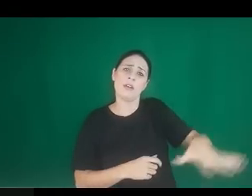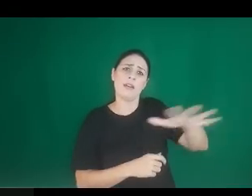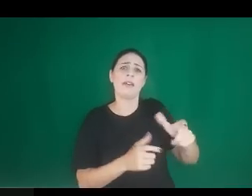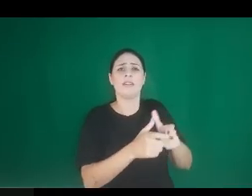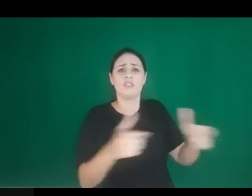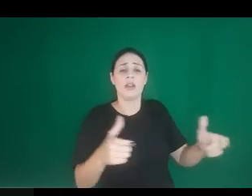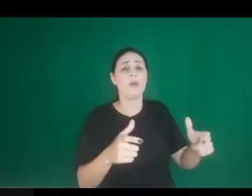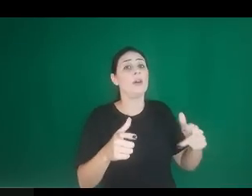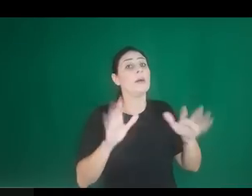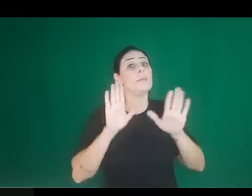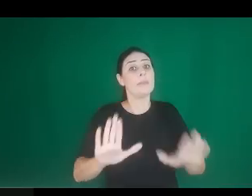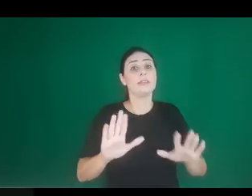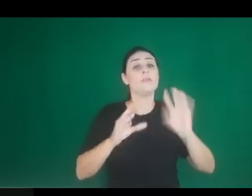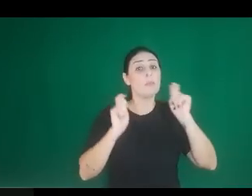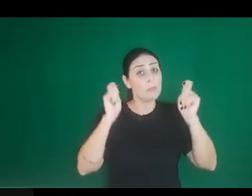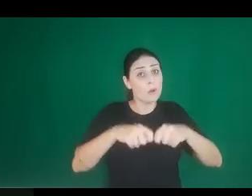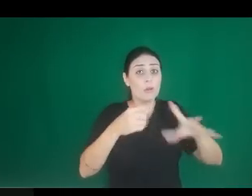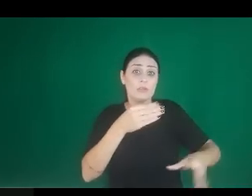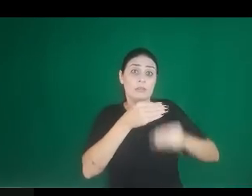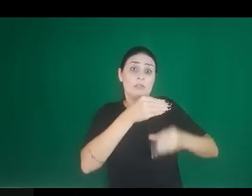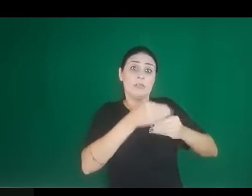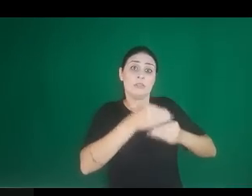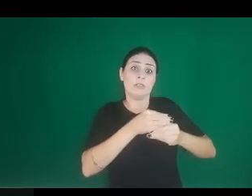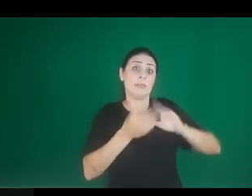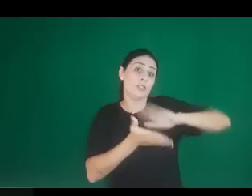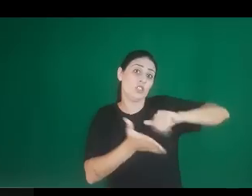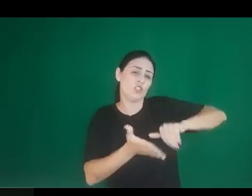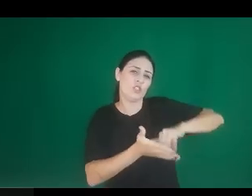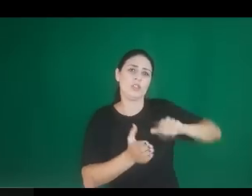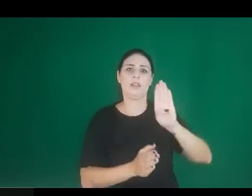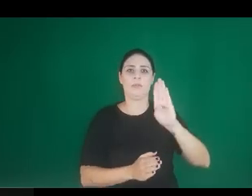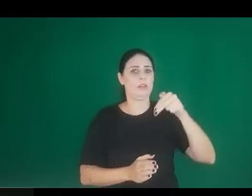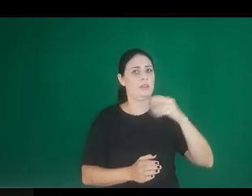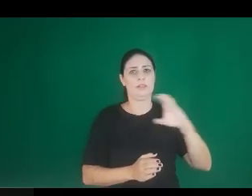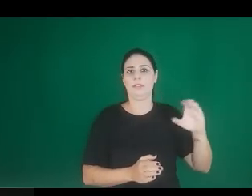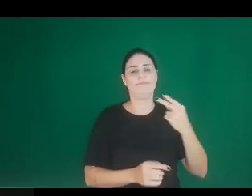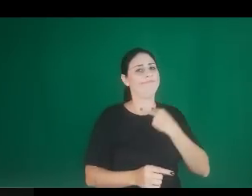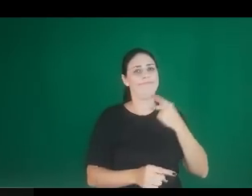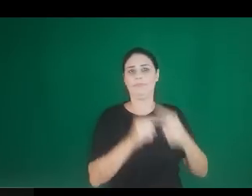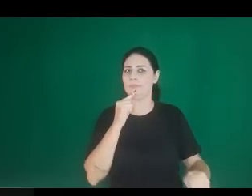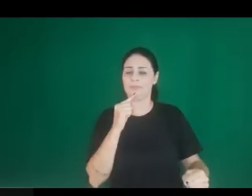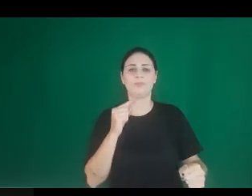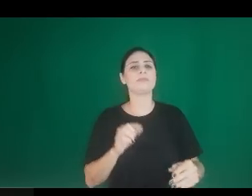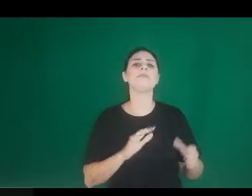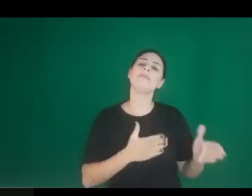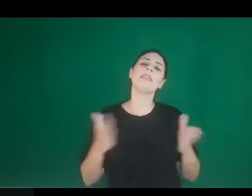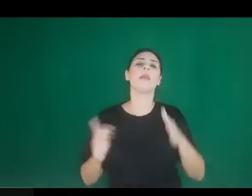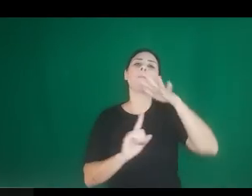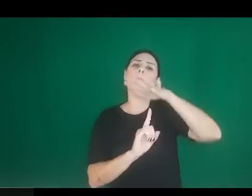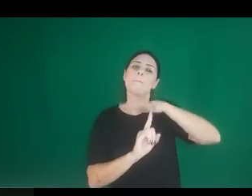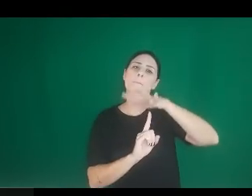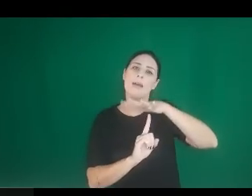área mais geral, que quisesse acrescentar, mas não podia tirar do que já estava na BNCC. Então, o Paraná deu